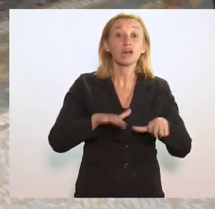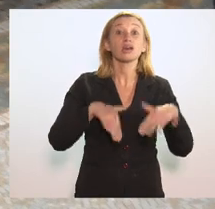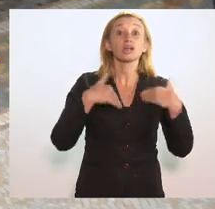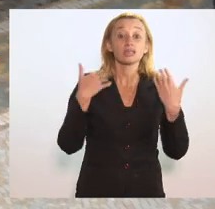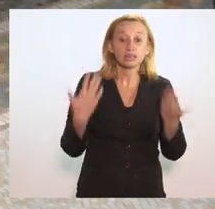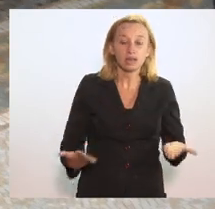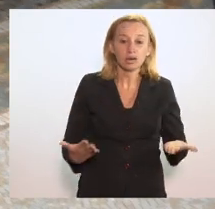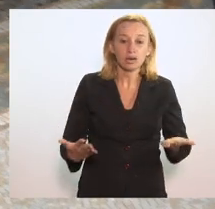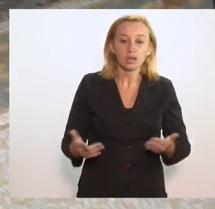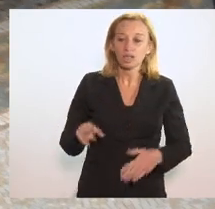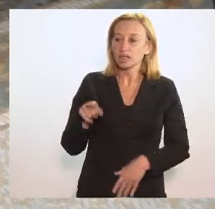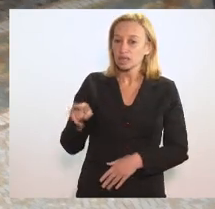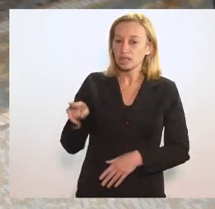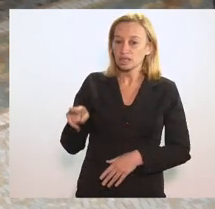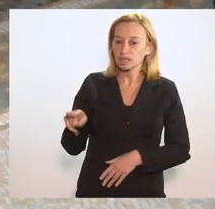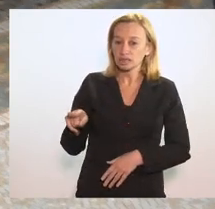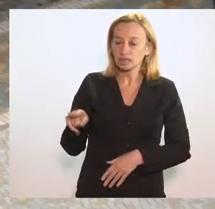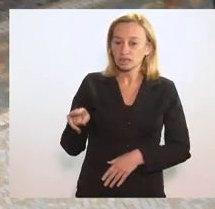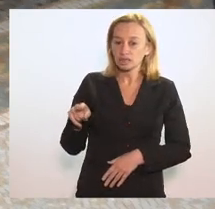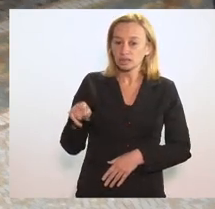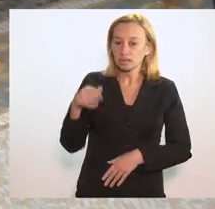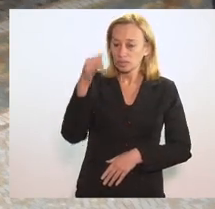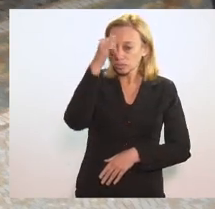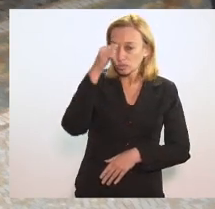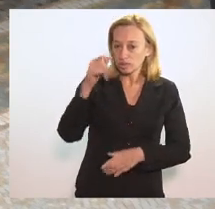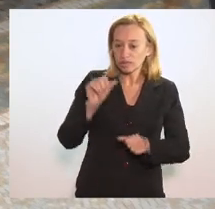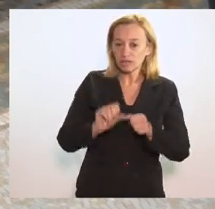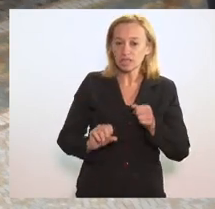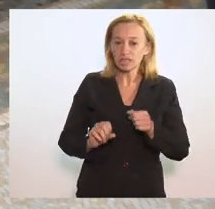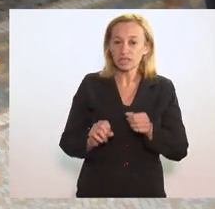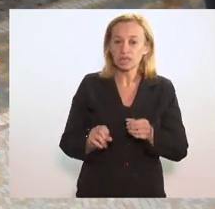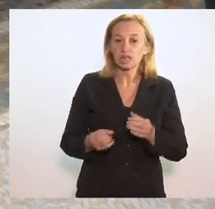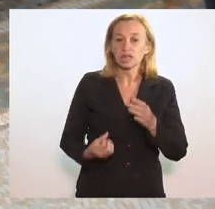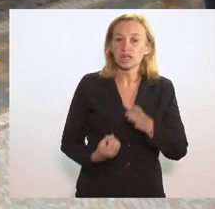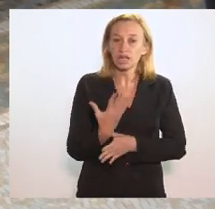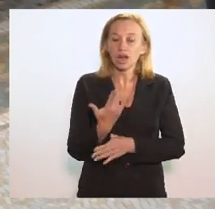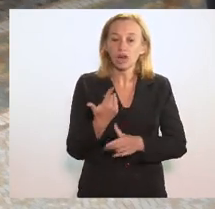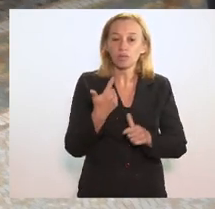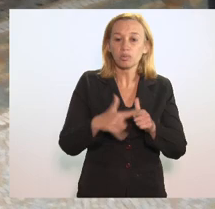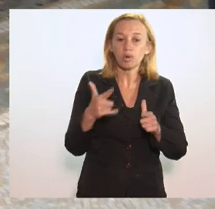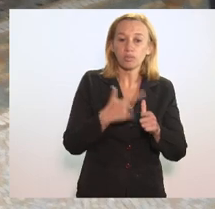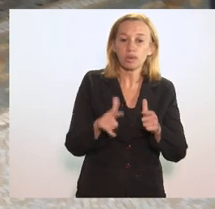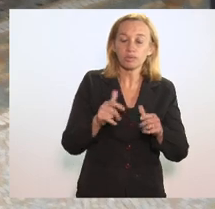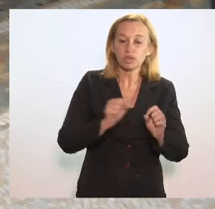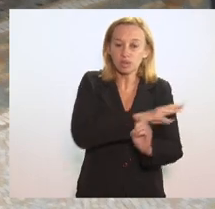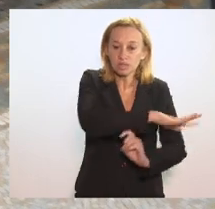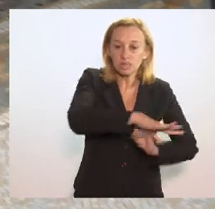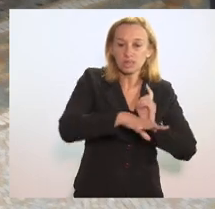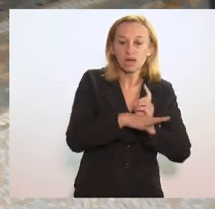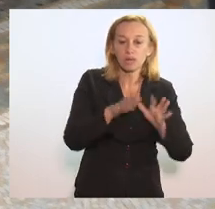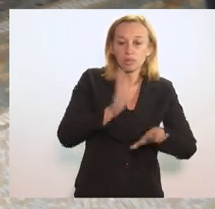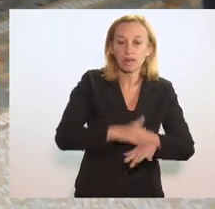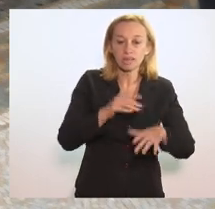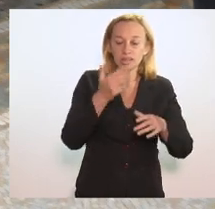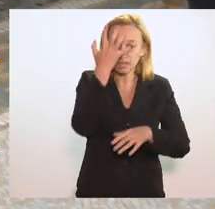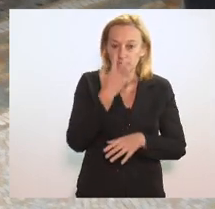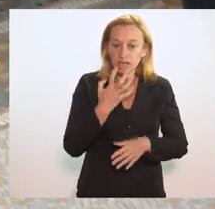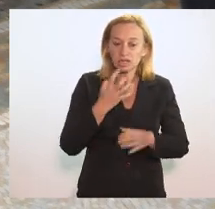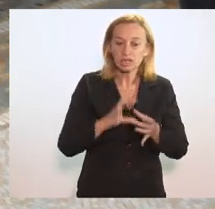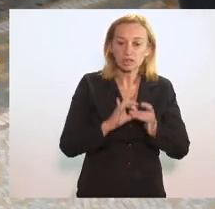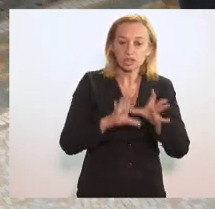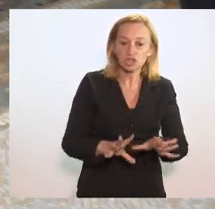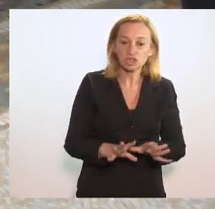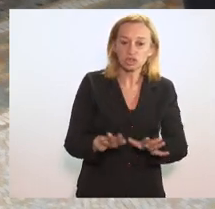turma de hipócritas está fazendo é criar um problema social ainda mais grave, porque estão deixando crianças